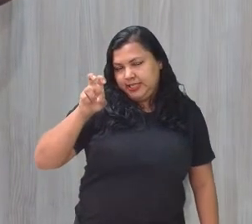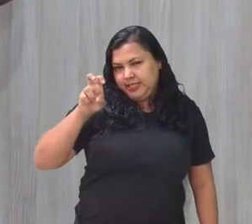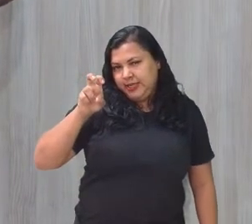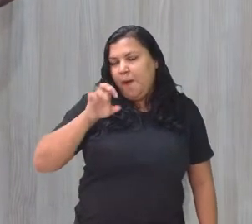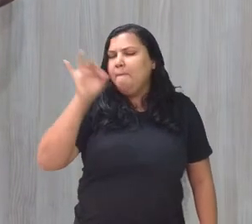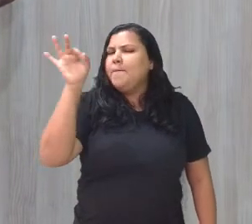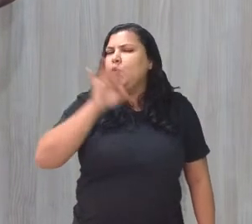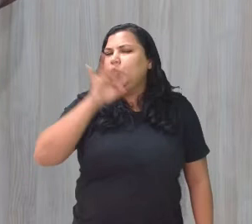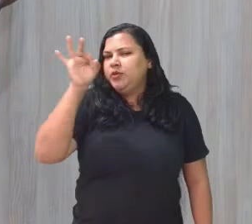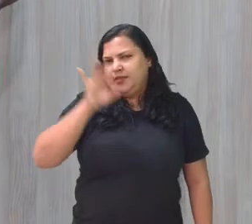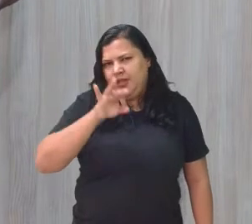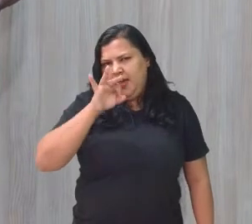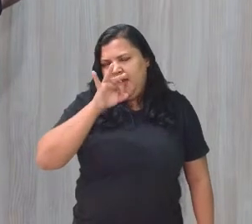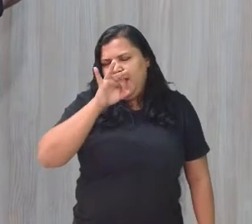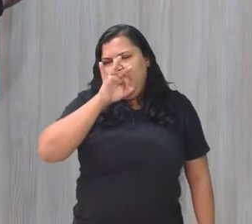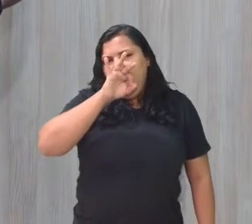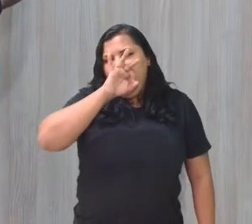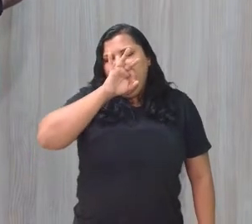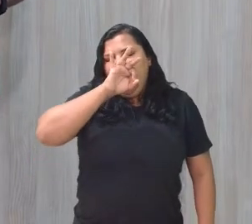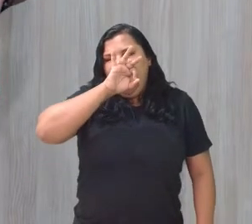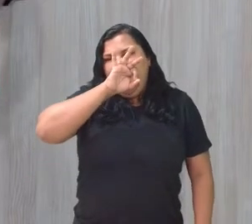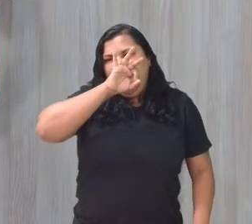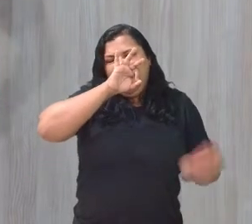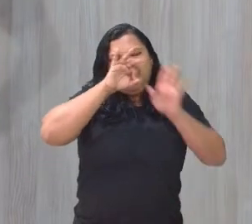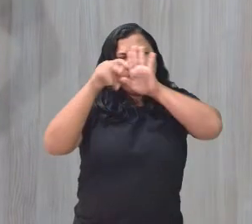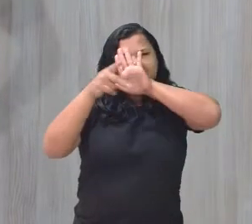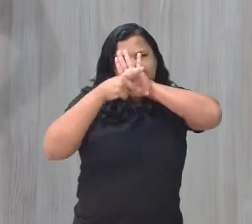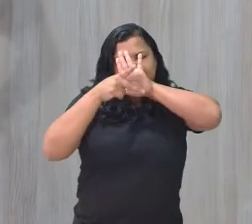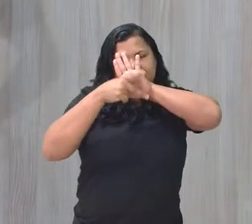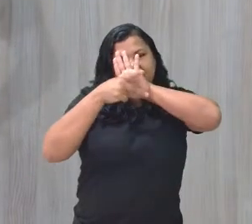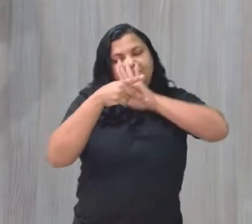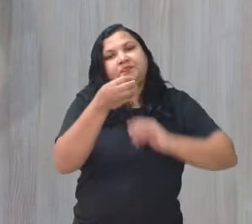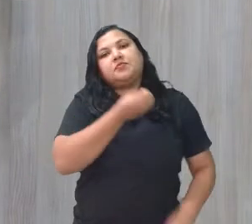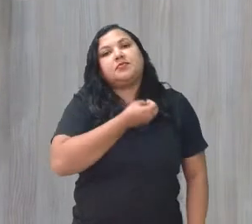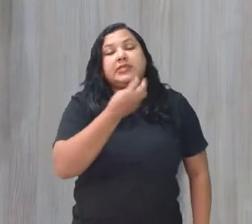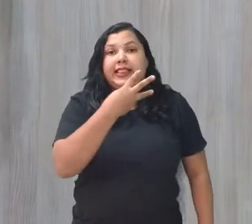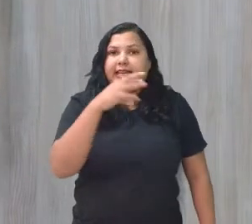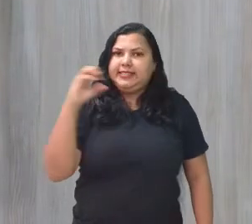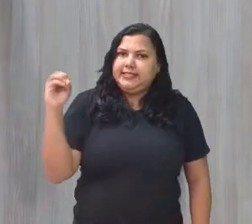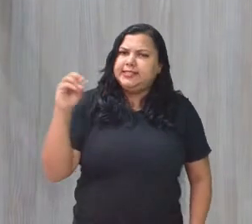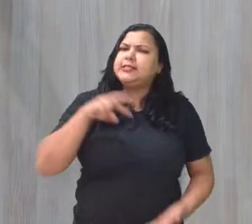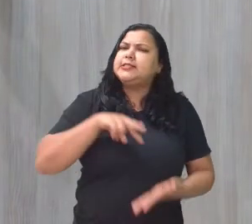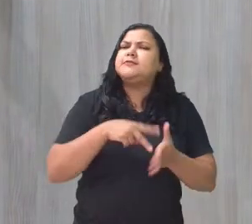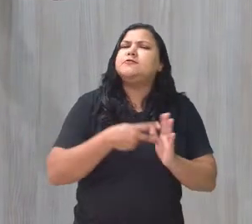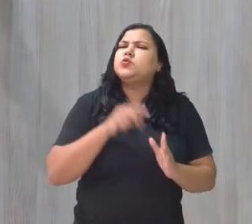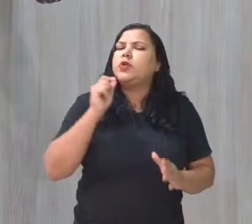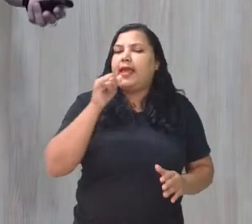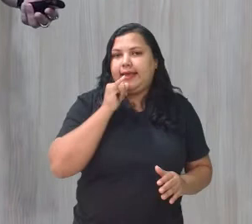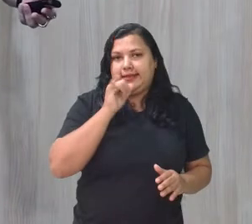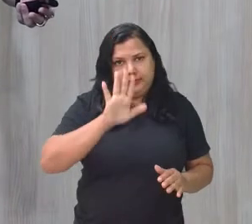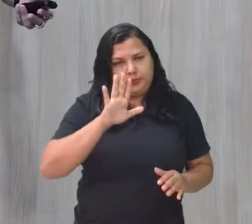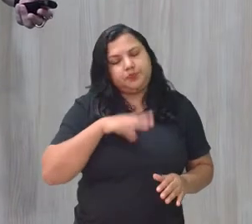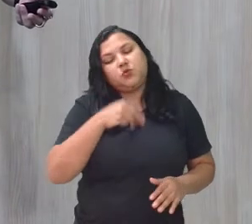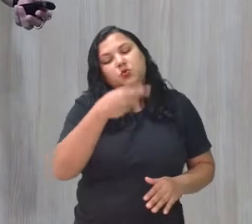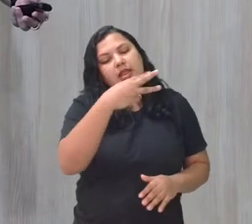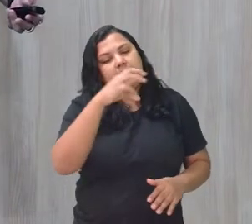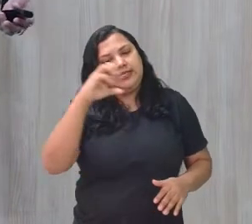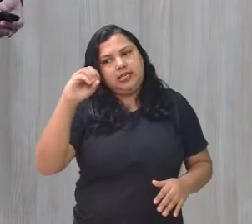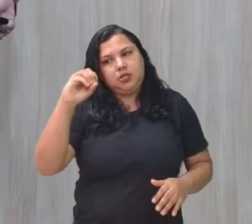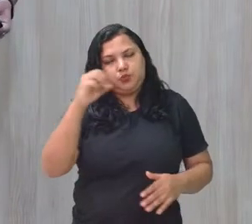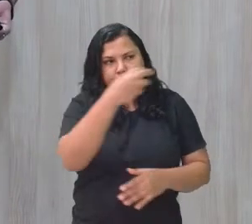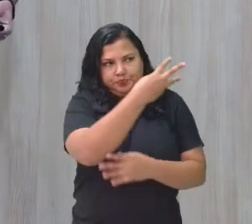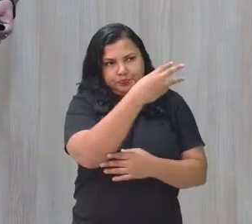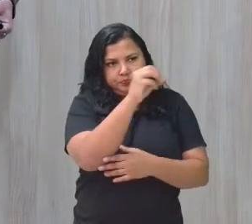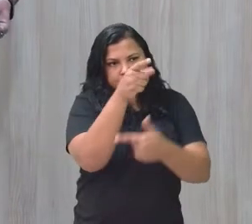significa calcular 15% de 300? Significa você pegar os 300 dividir em 100 partes iguais